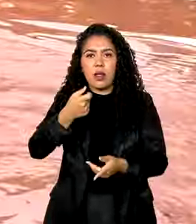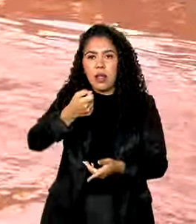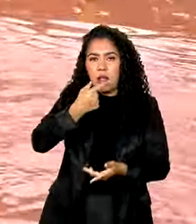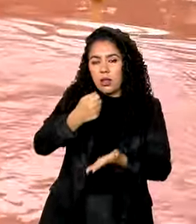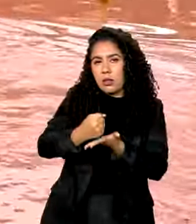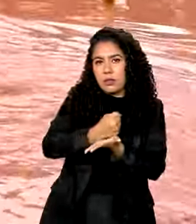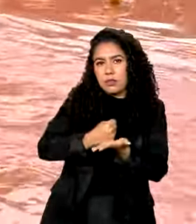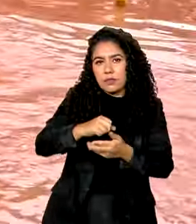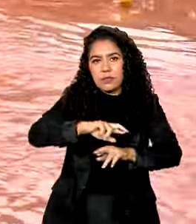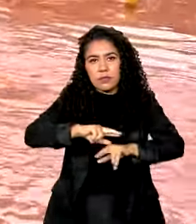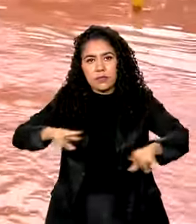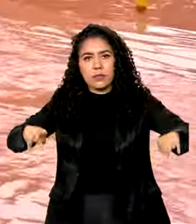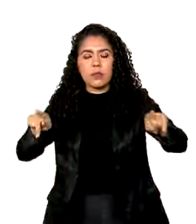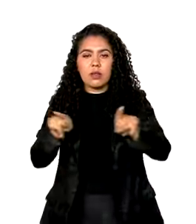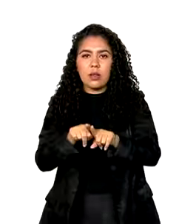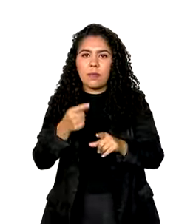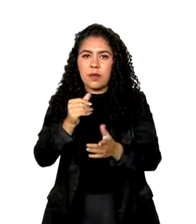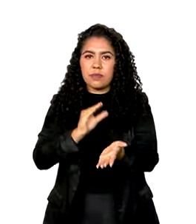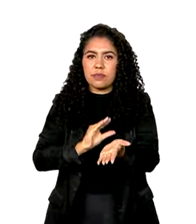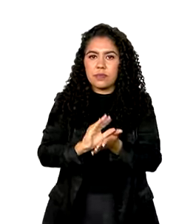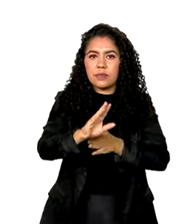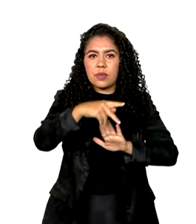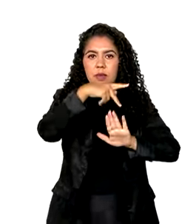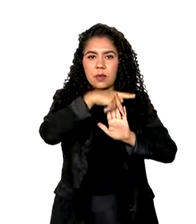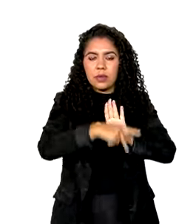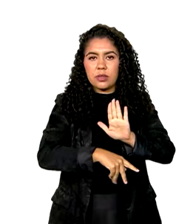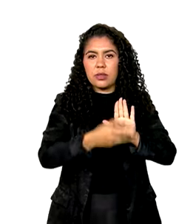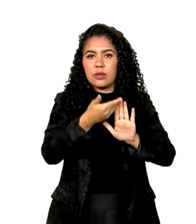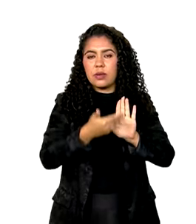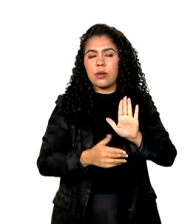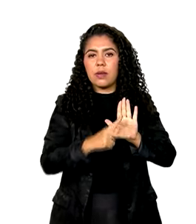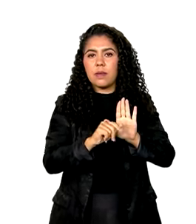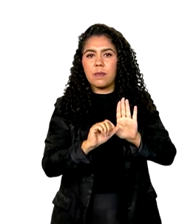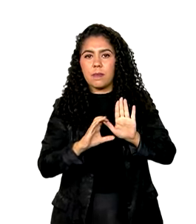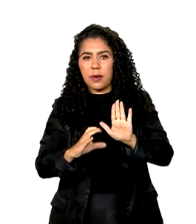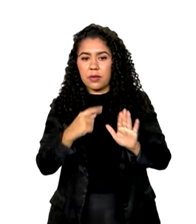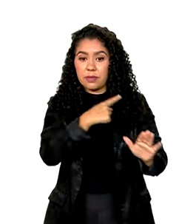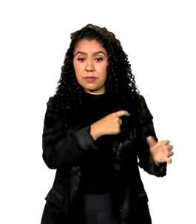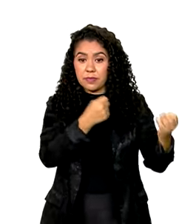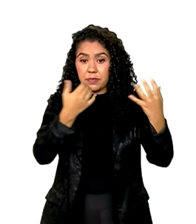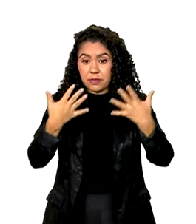e investimentos do PAC. Nossas equipes da Força Nacional do SUS,